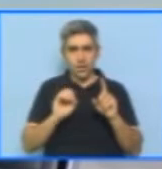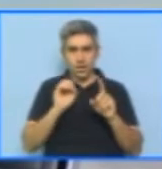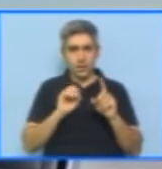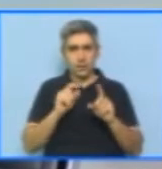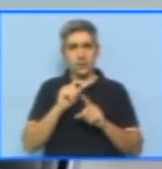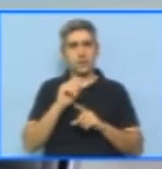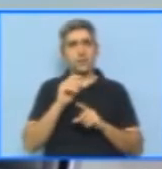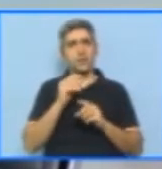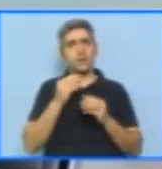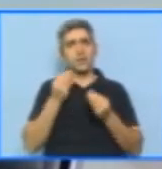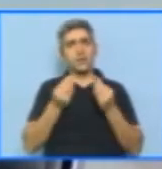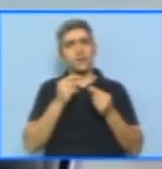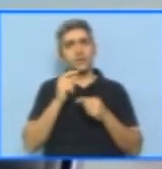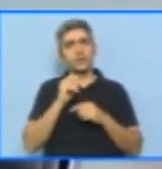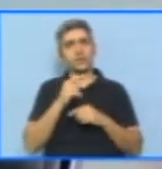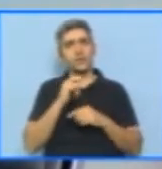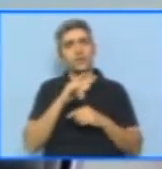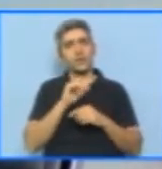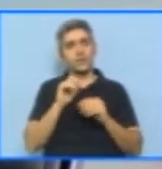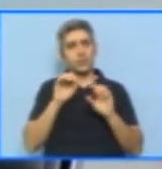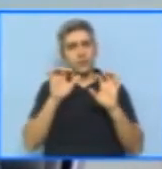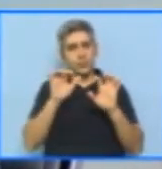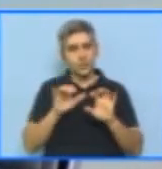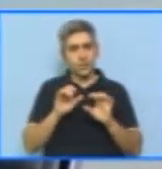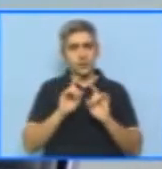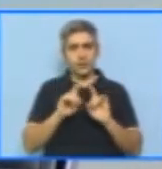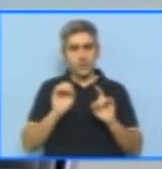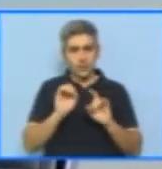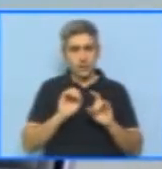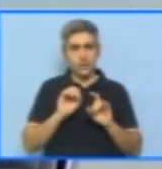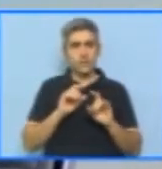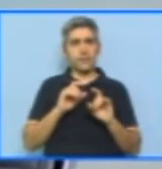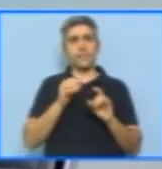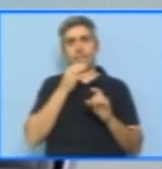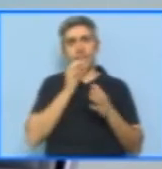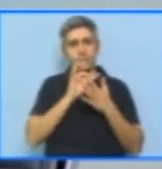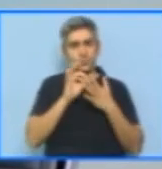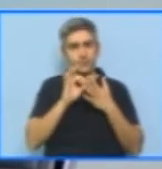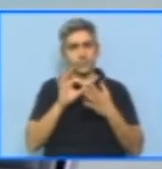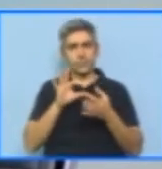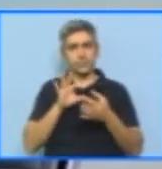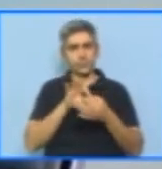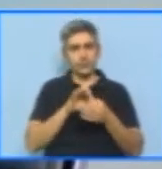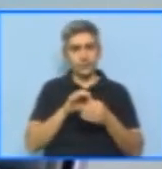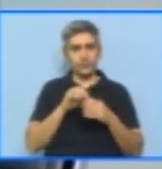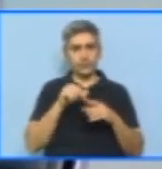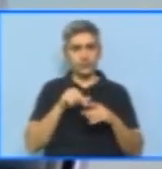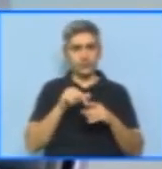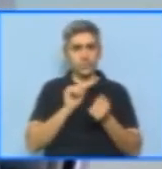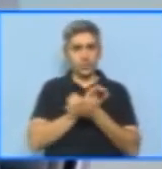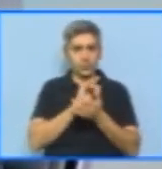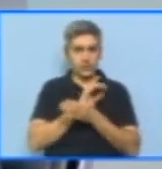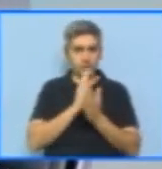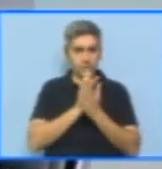estilo de comunicação, na redação da notícia. E isto falando especificamente de uma agência de